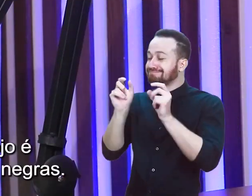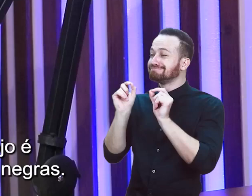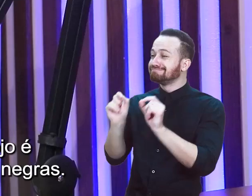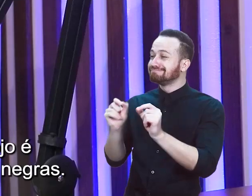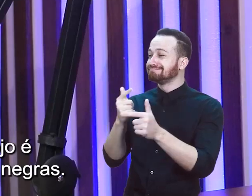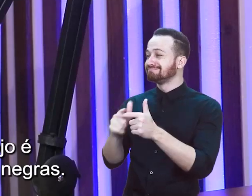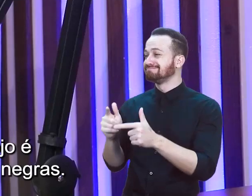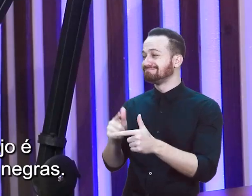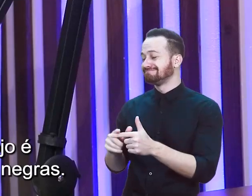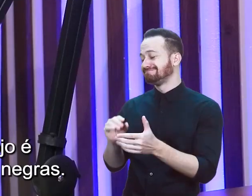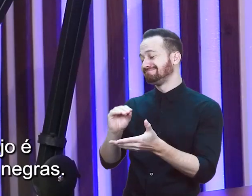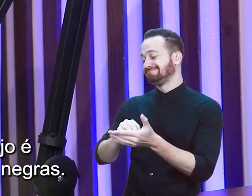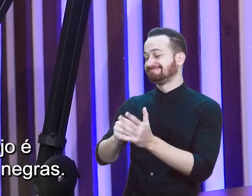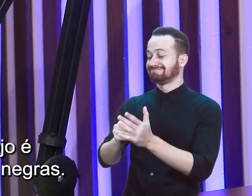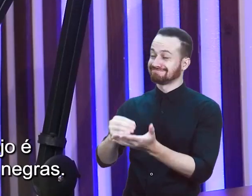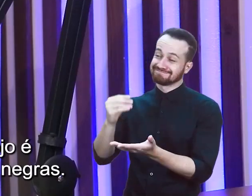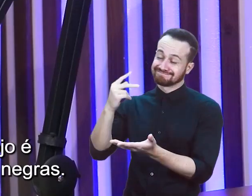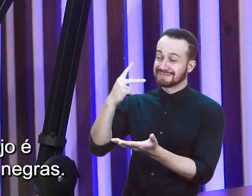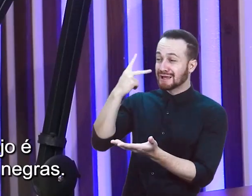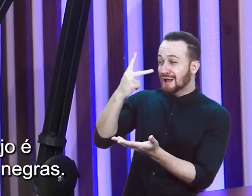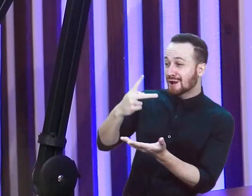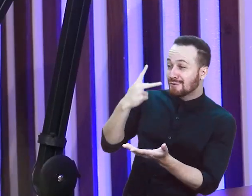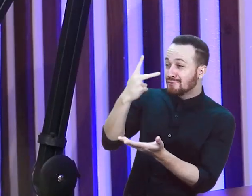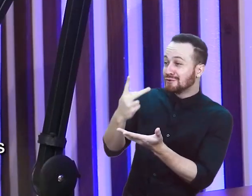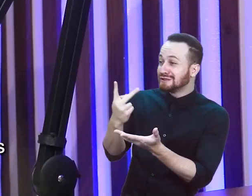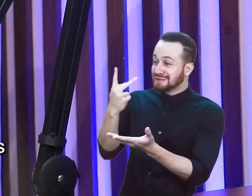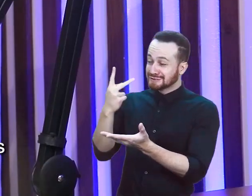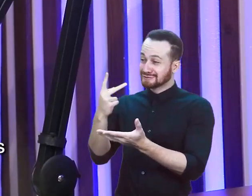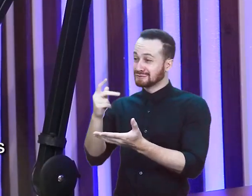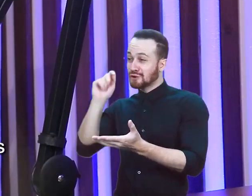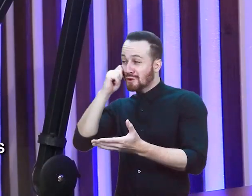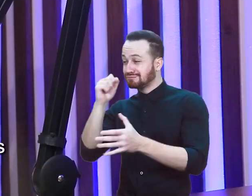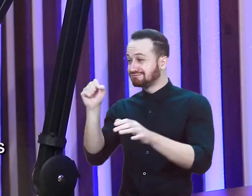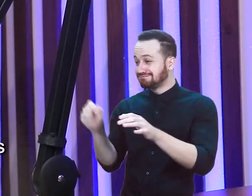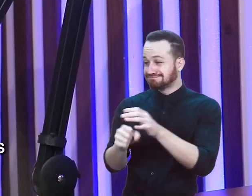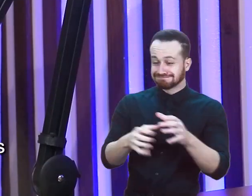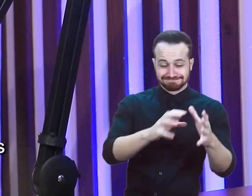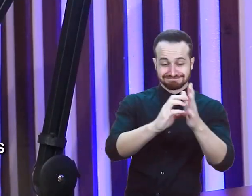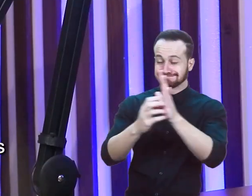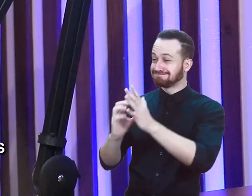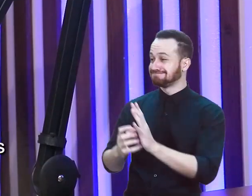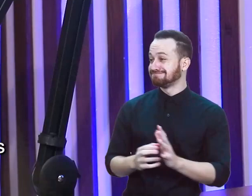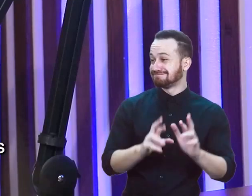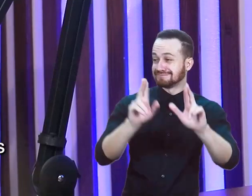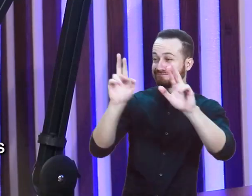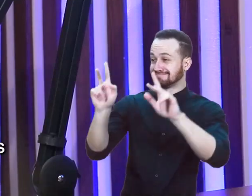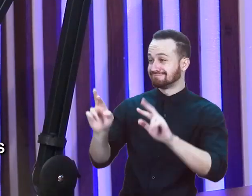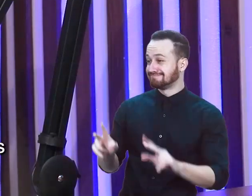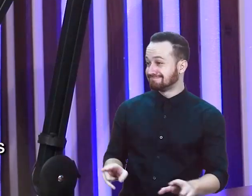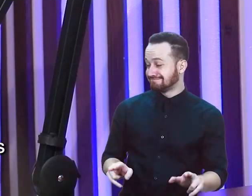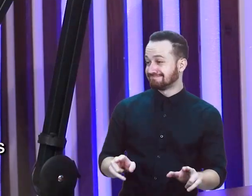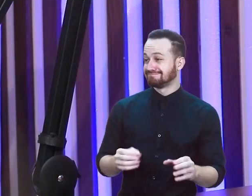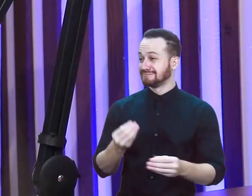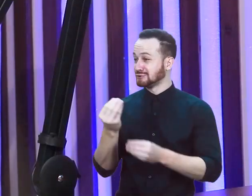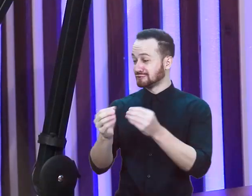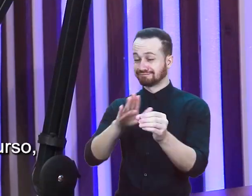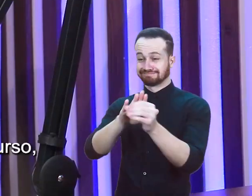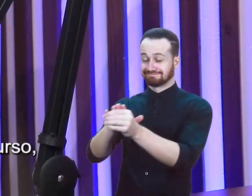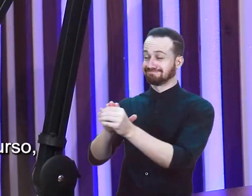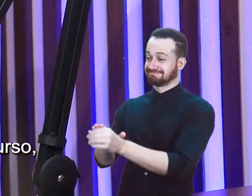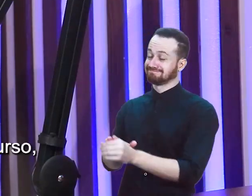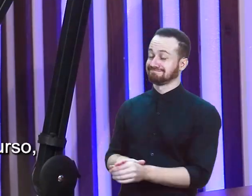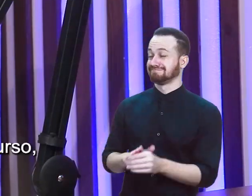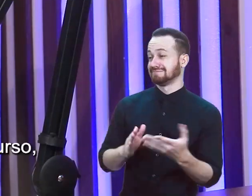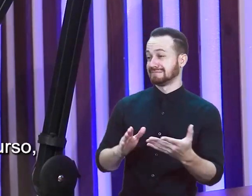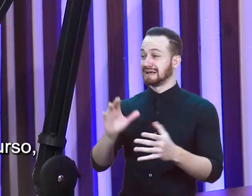a partidarização dos negros e das negras. Estão em partidos diferentes e aí eles são cooptados.